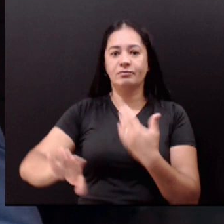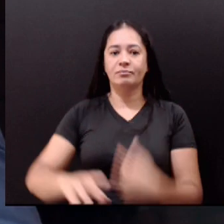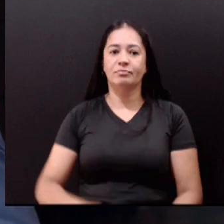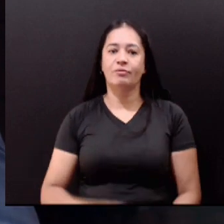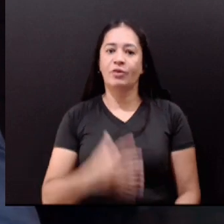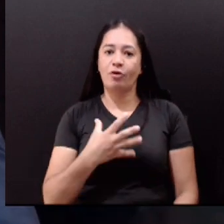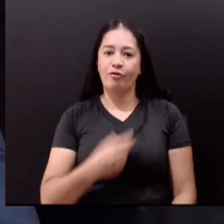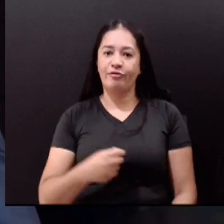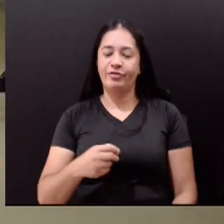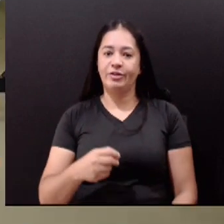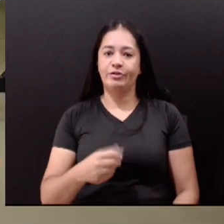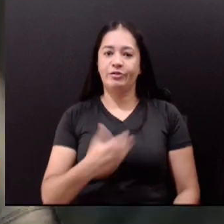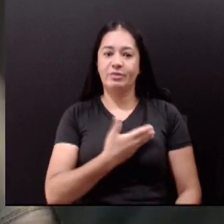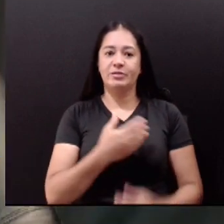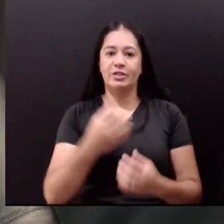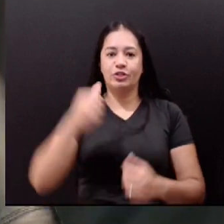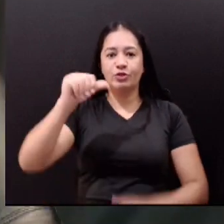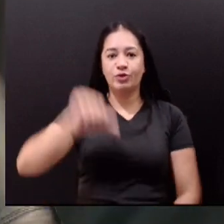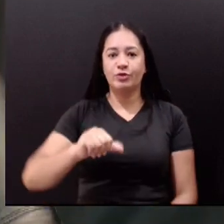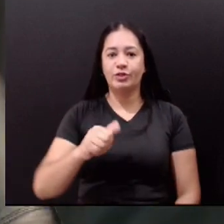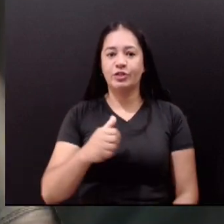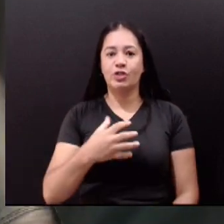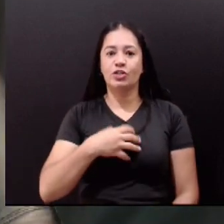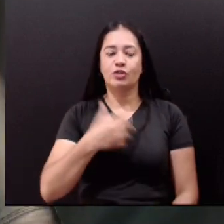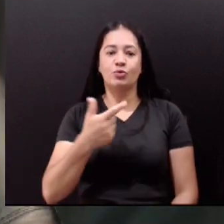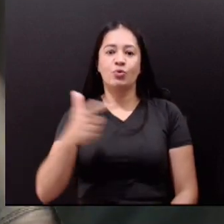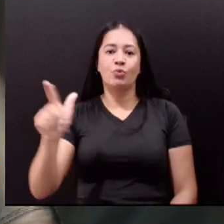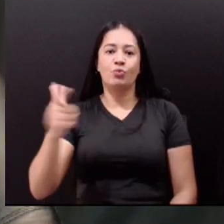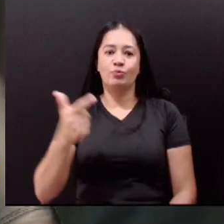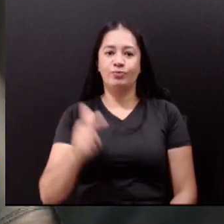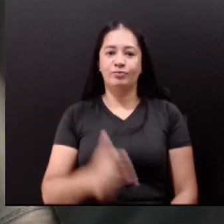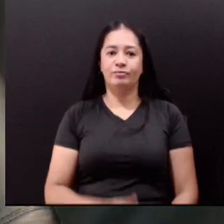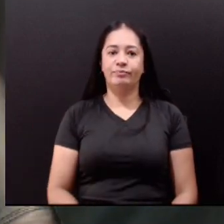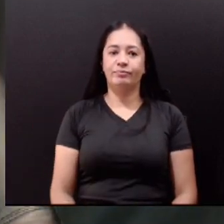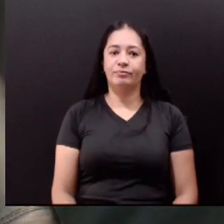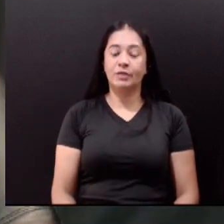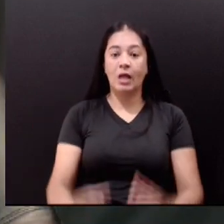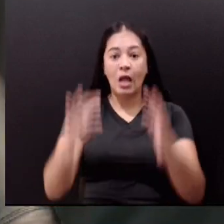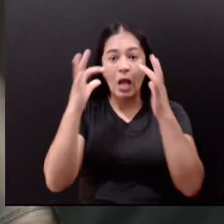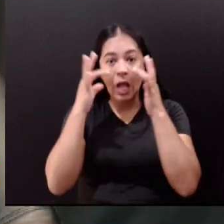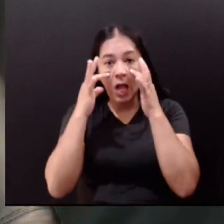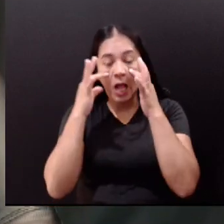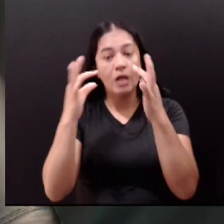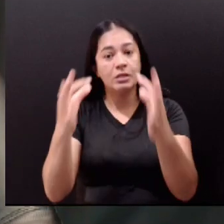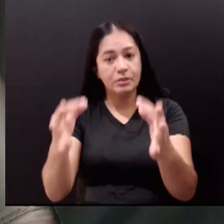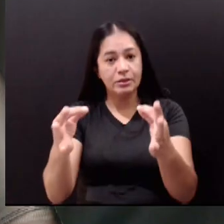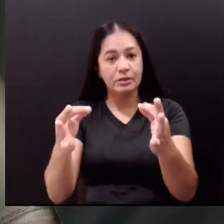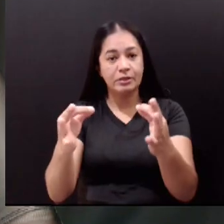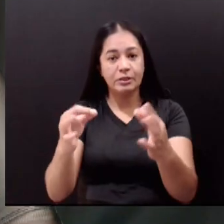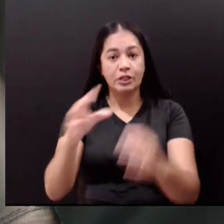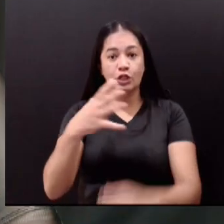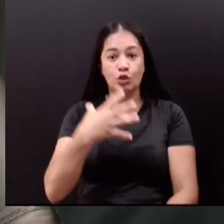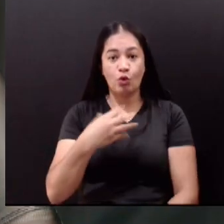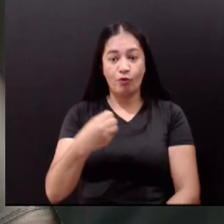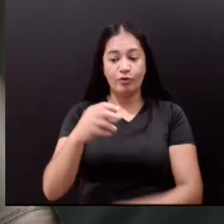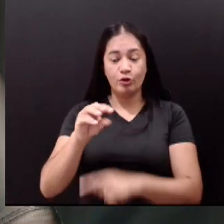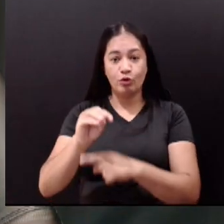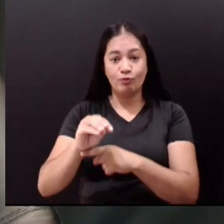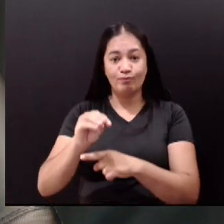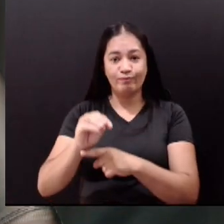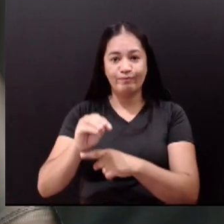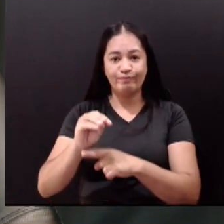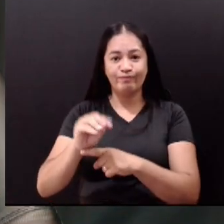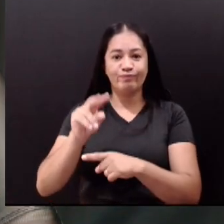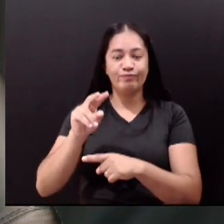companhias. Não tem outro jeito. Muita atenção, né, na criação, no dia a dia dos nossos filhos e eu